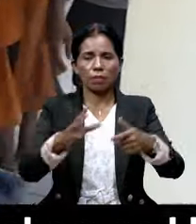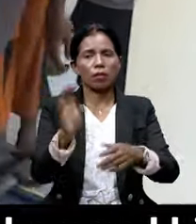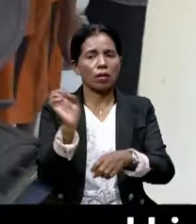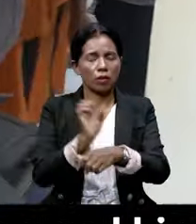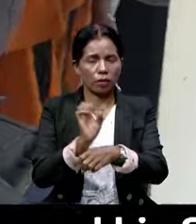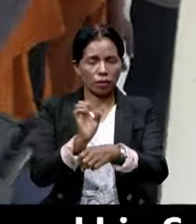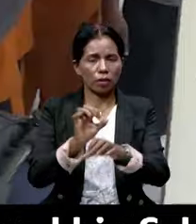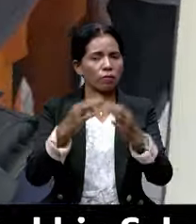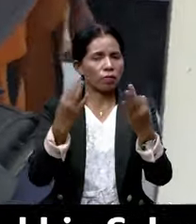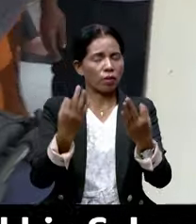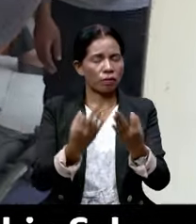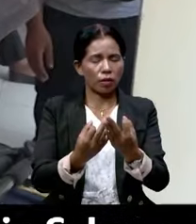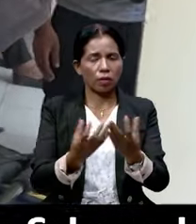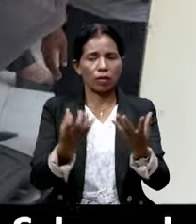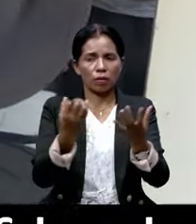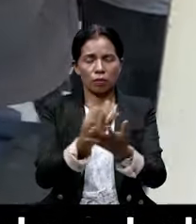socioeconômico família nem suficiente.